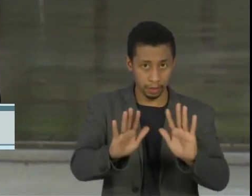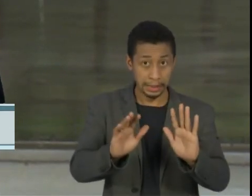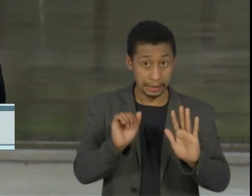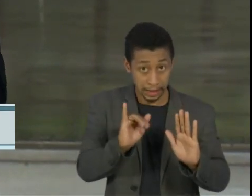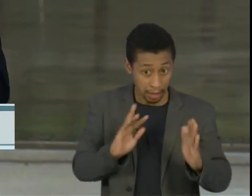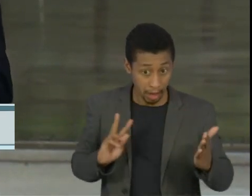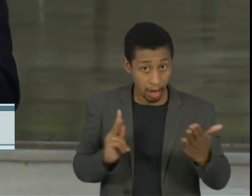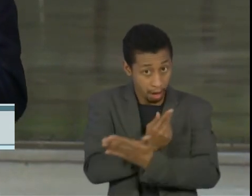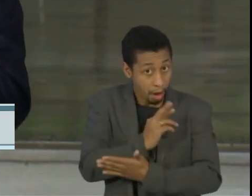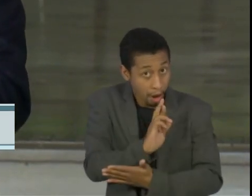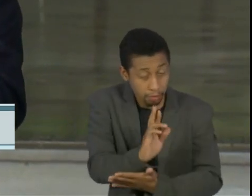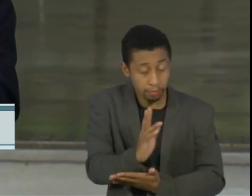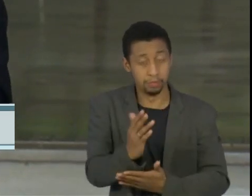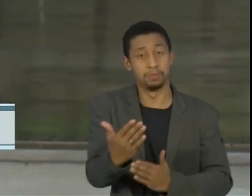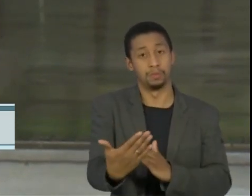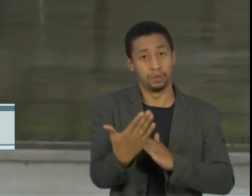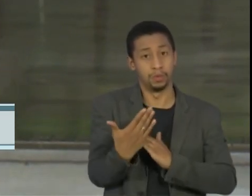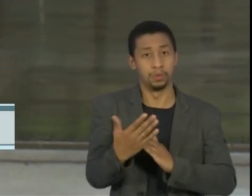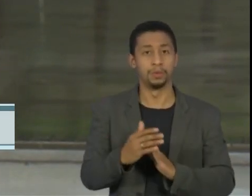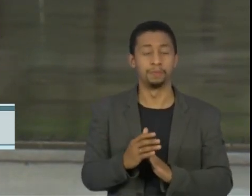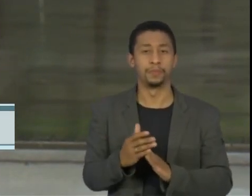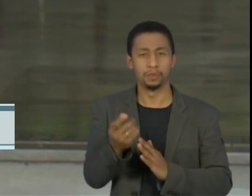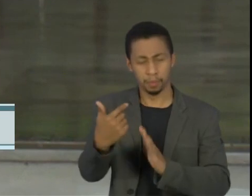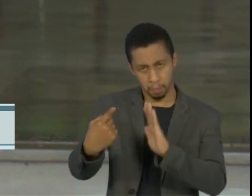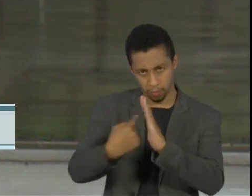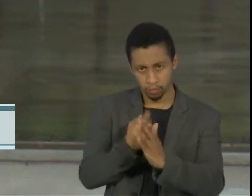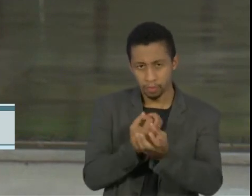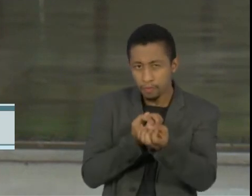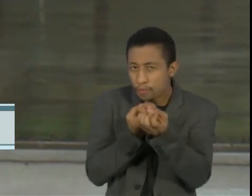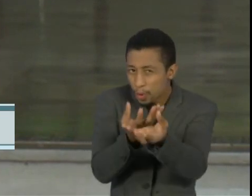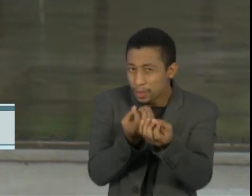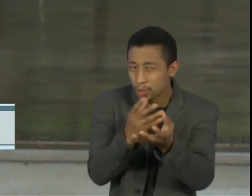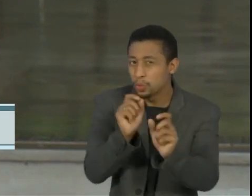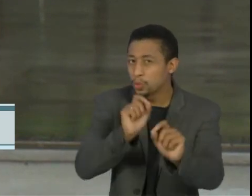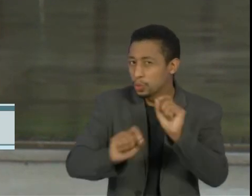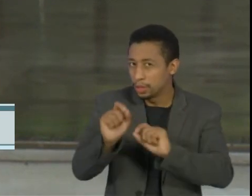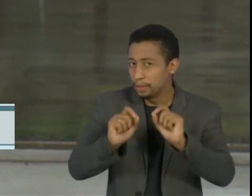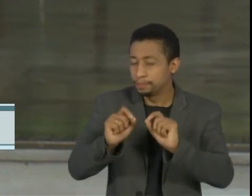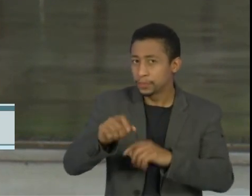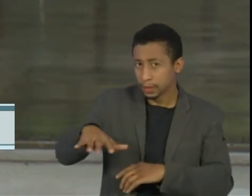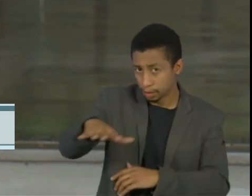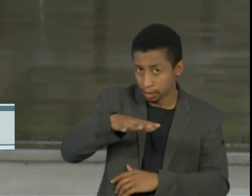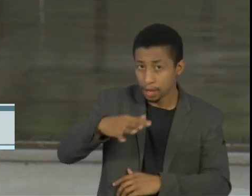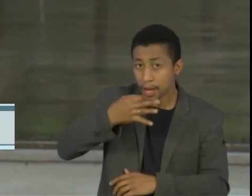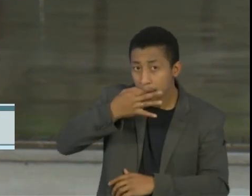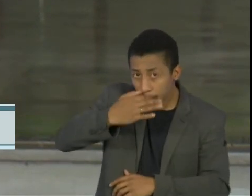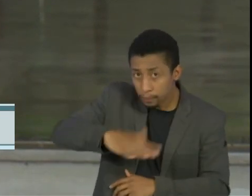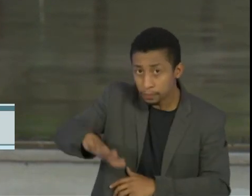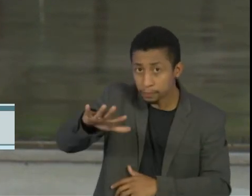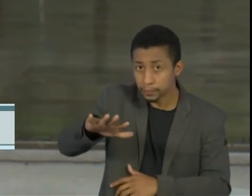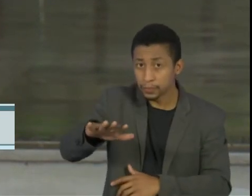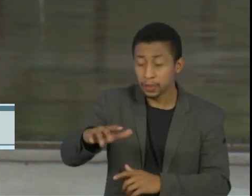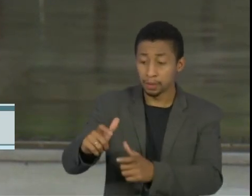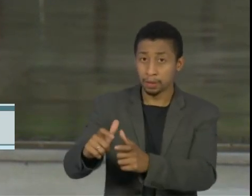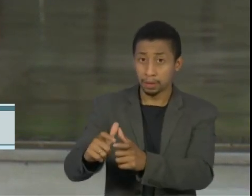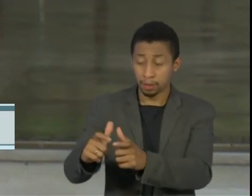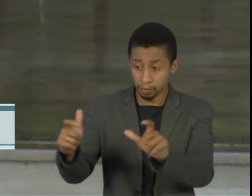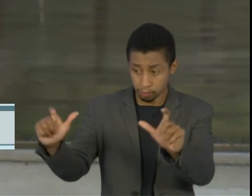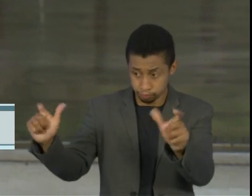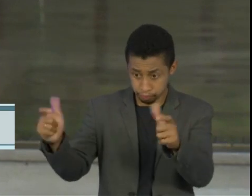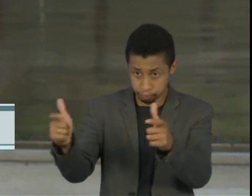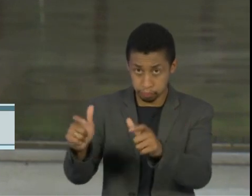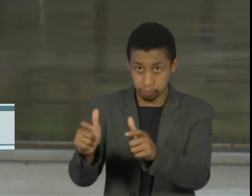estiver errado, com base nessas informações, o que você indaga é se a Baixada Santista pode evoluir já nesta semana